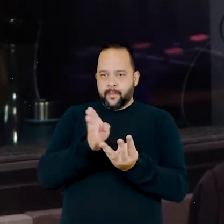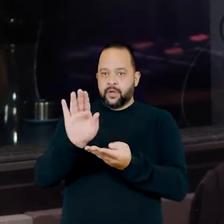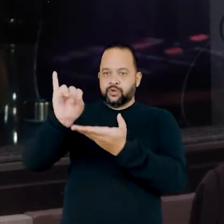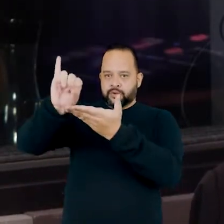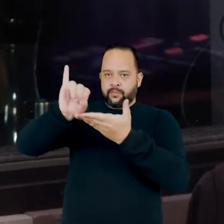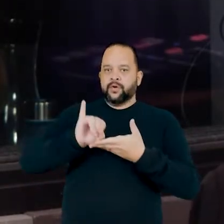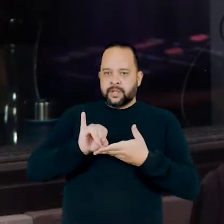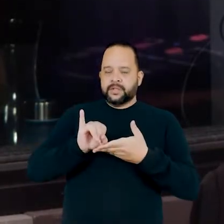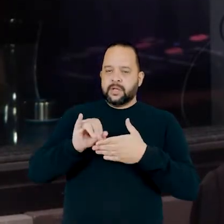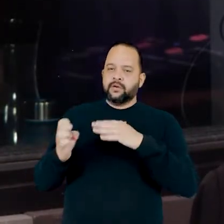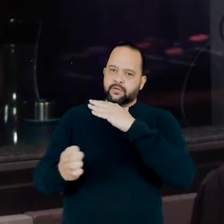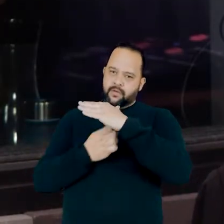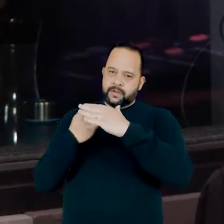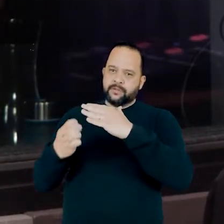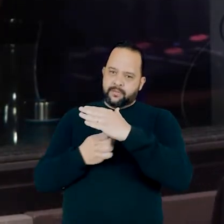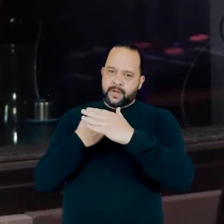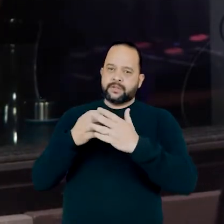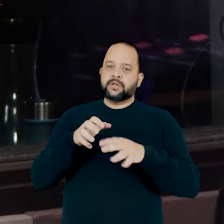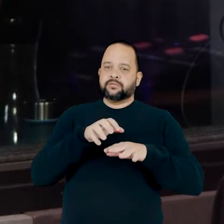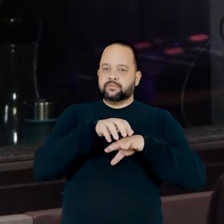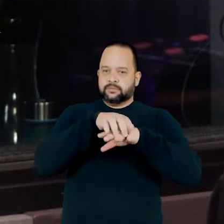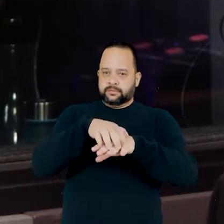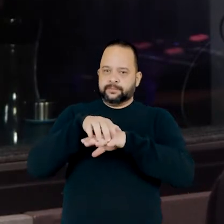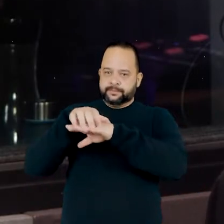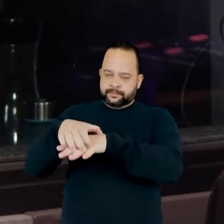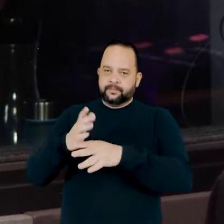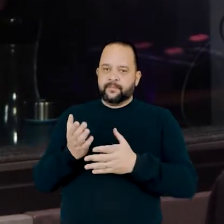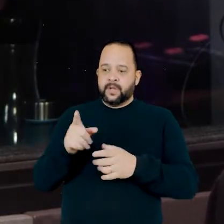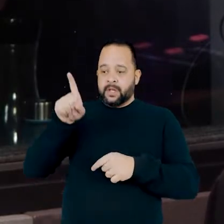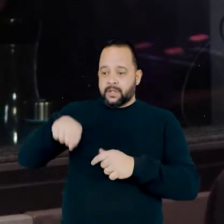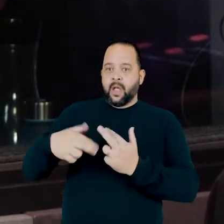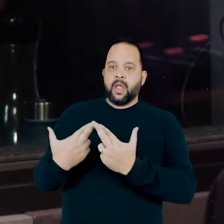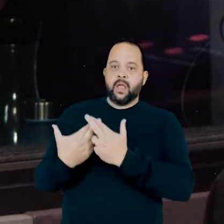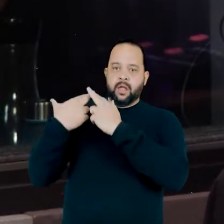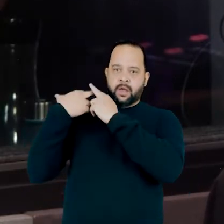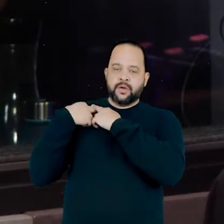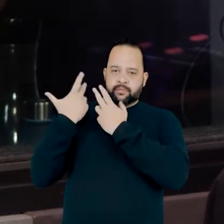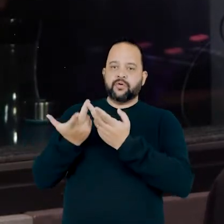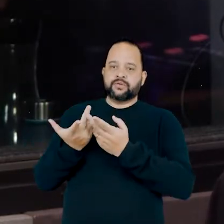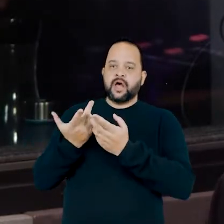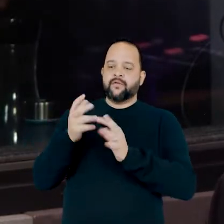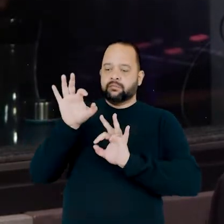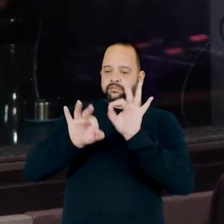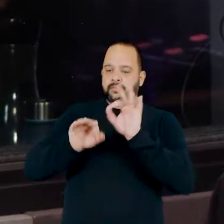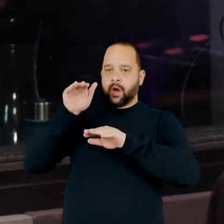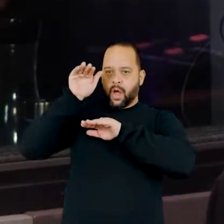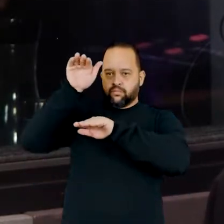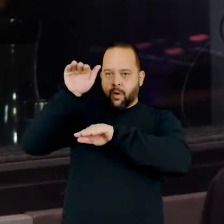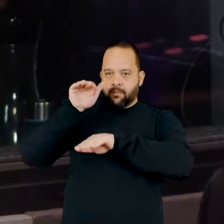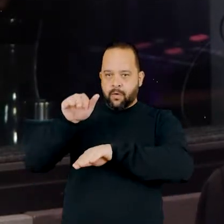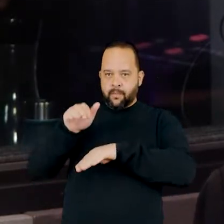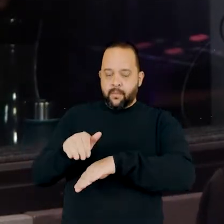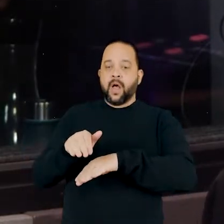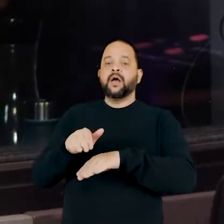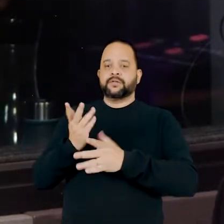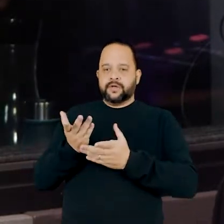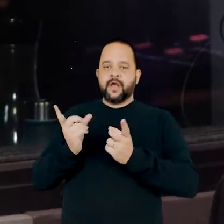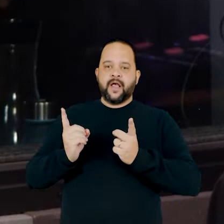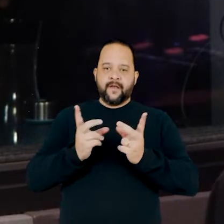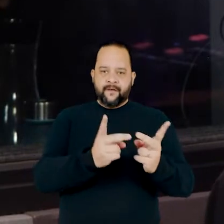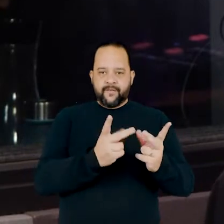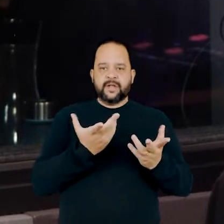os distribuidores, tá, então esses caras são responsáveis por alimentar o estoque local, né, e atender